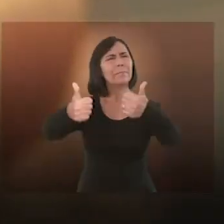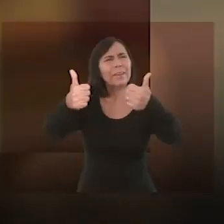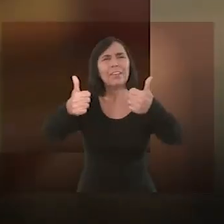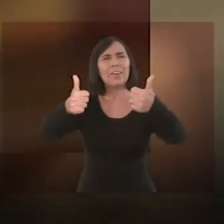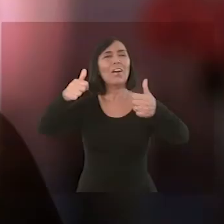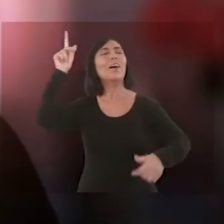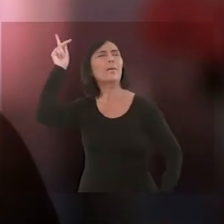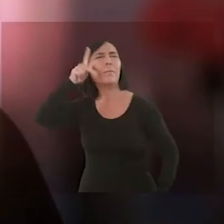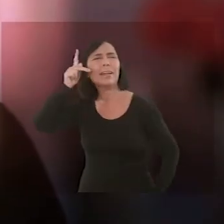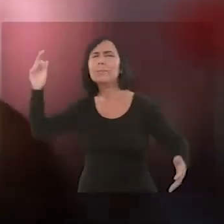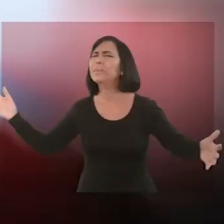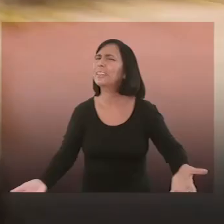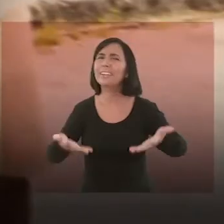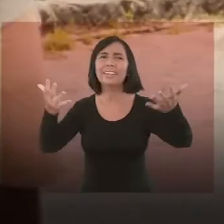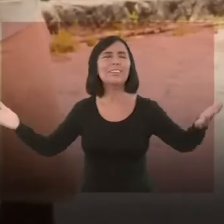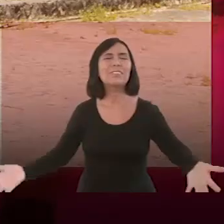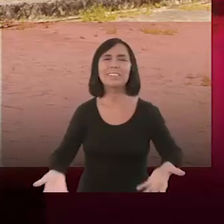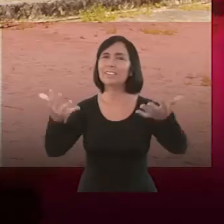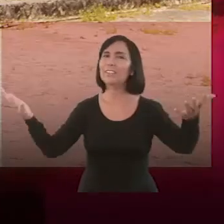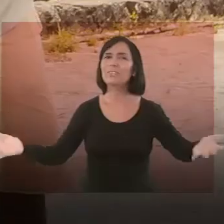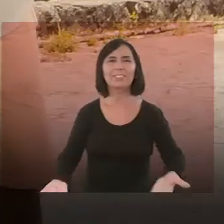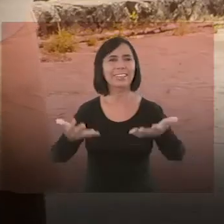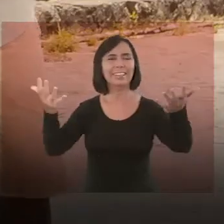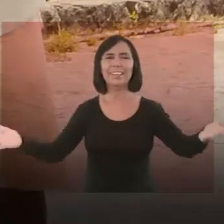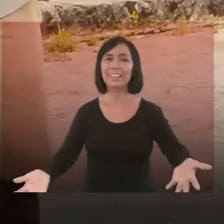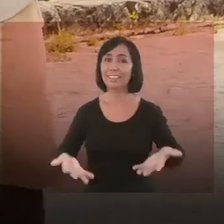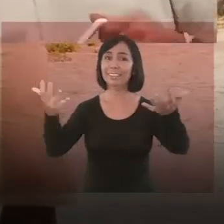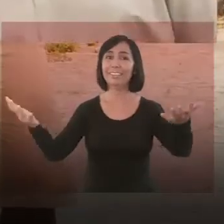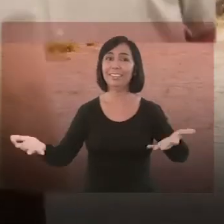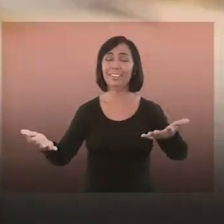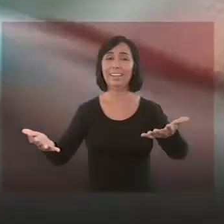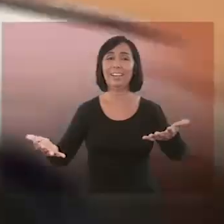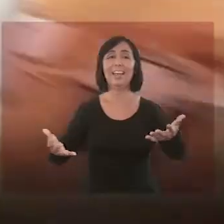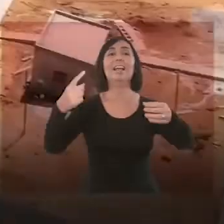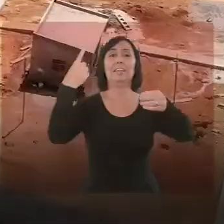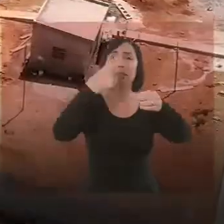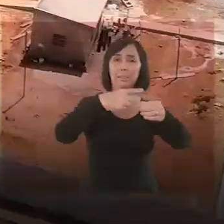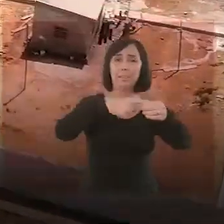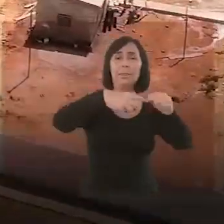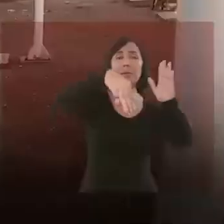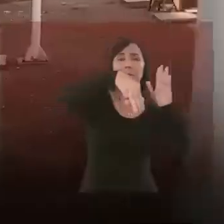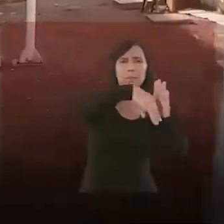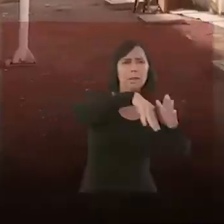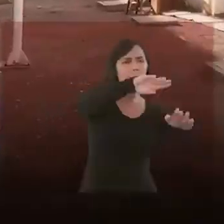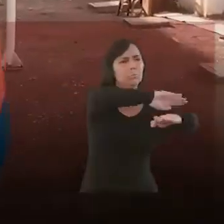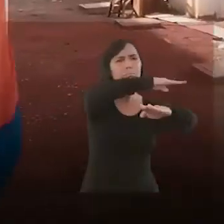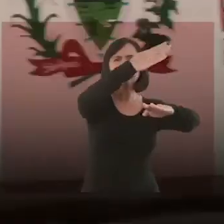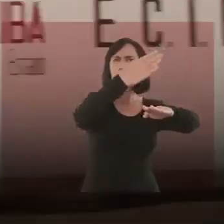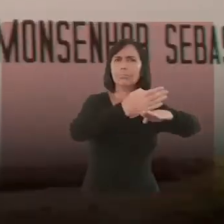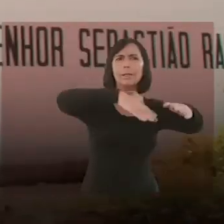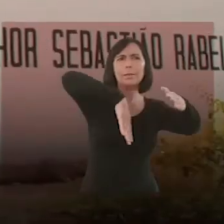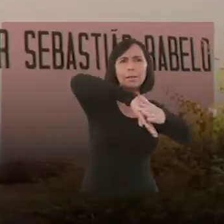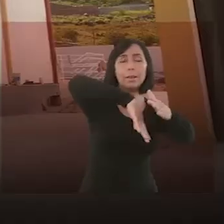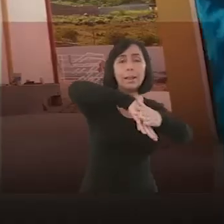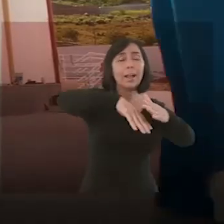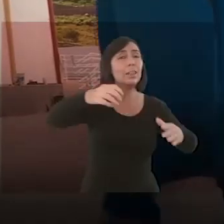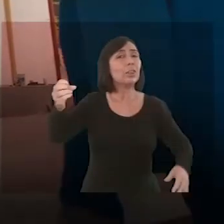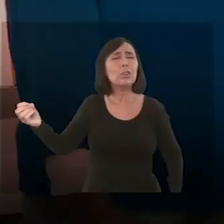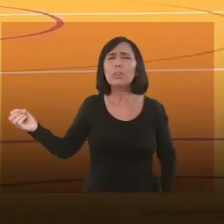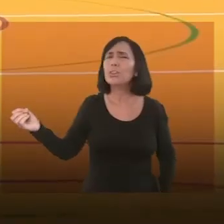melhorar a qualidade de vida da nossa gente a Cidade de Manaíra vai ganhar o complexo educacional